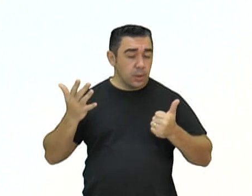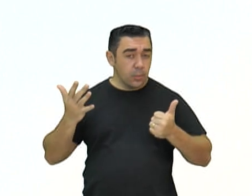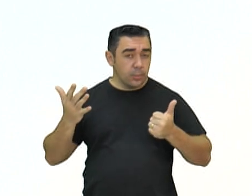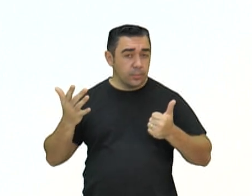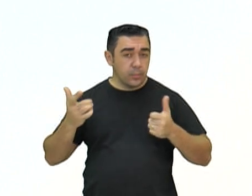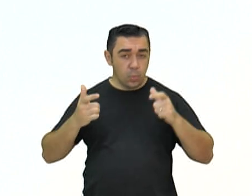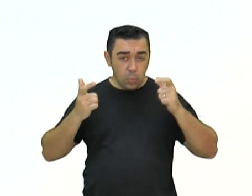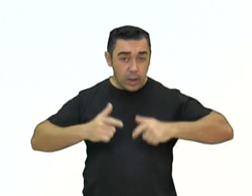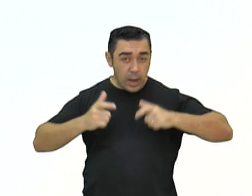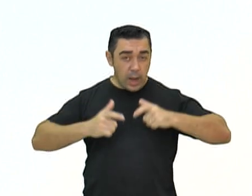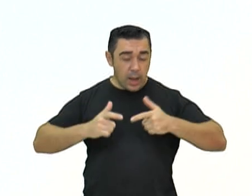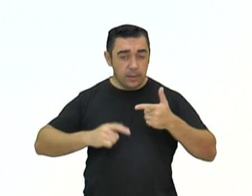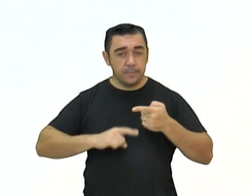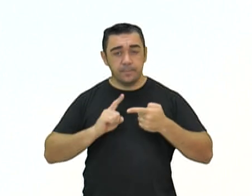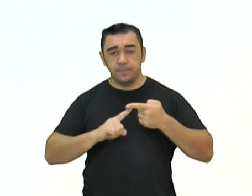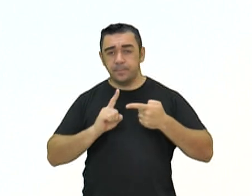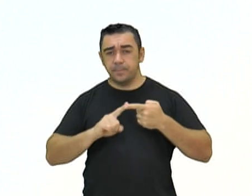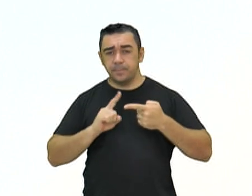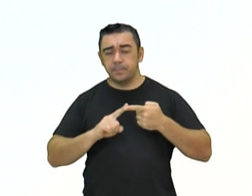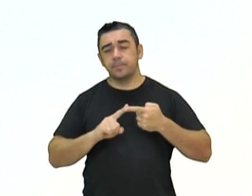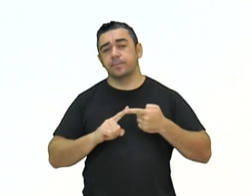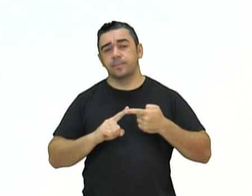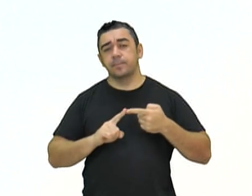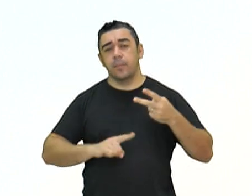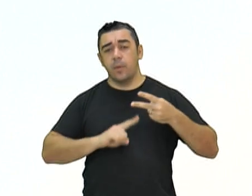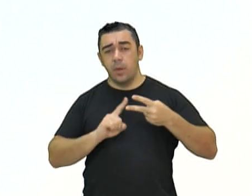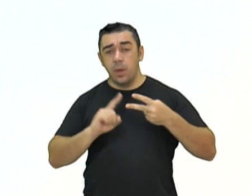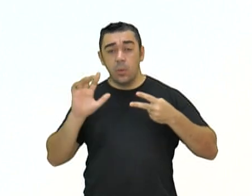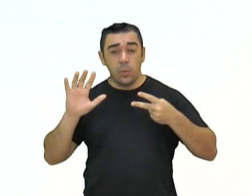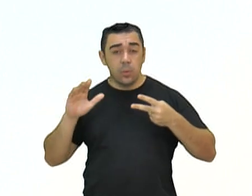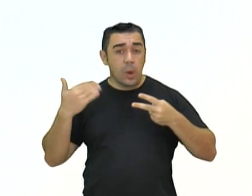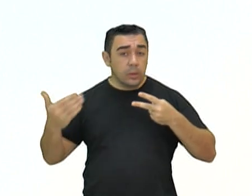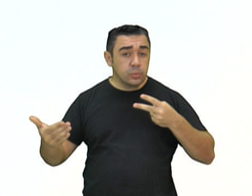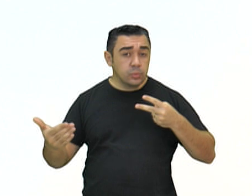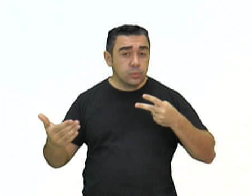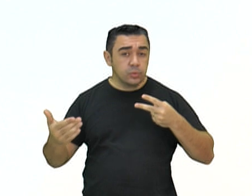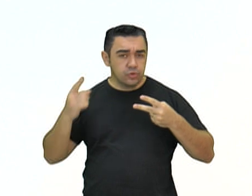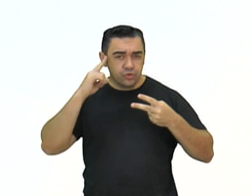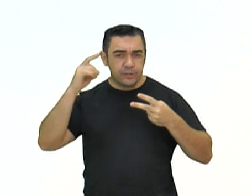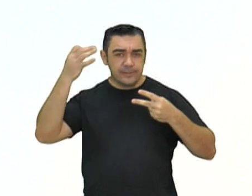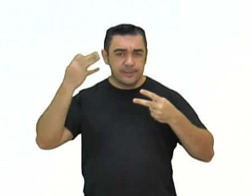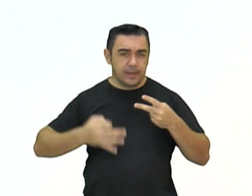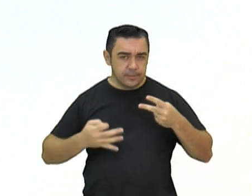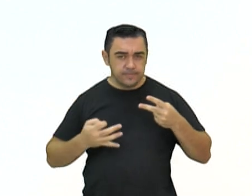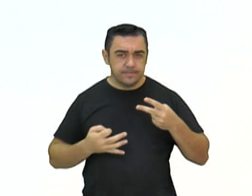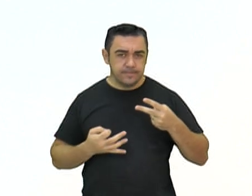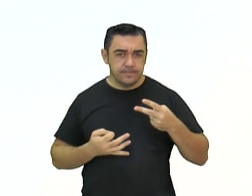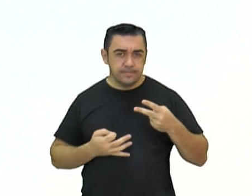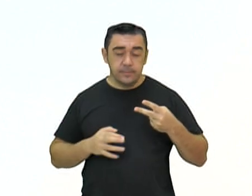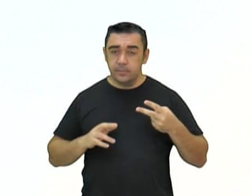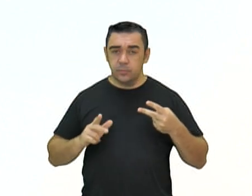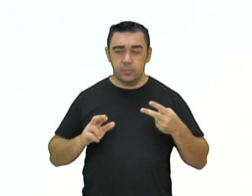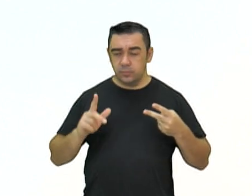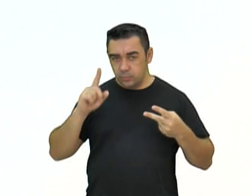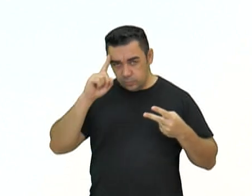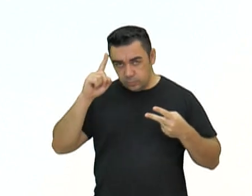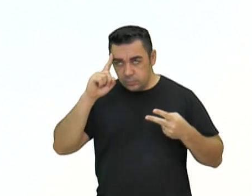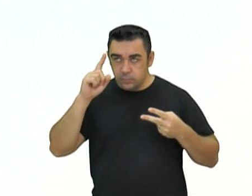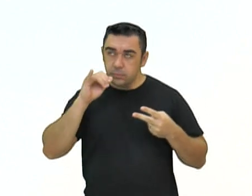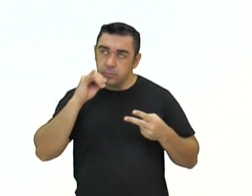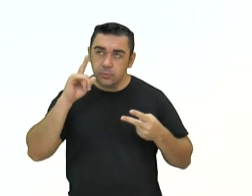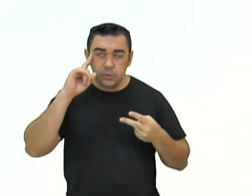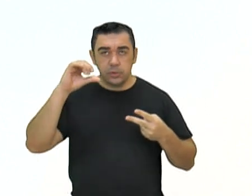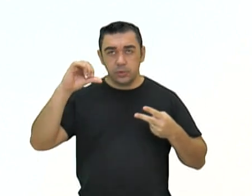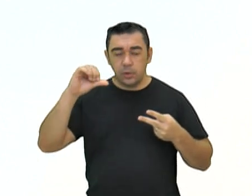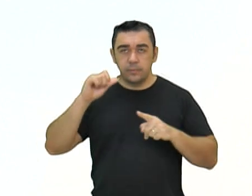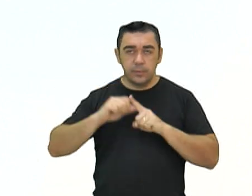né? O local onde eles aconteceram, quando eles aconteceram, uma data. Né? Essa data não necessariamente precisa ser lá dia